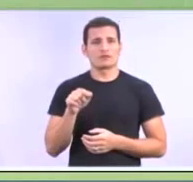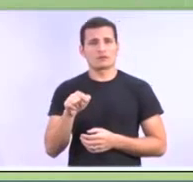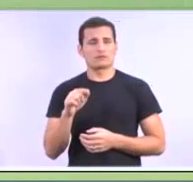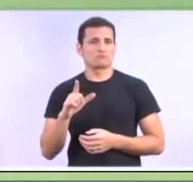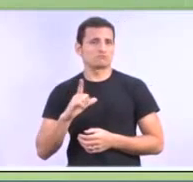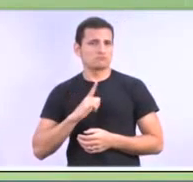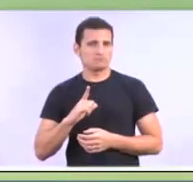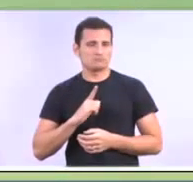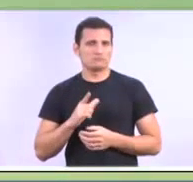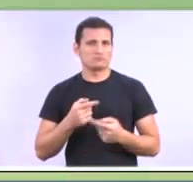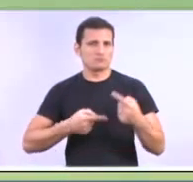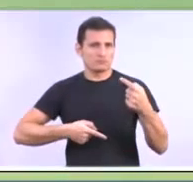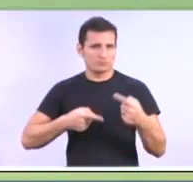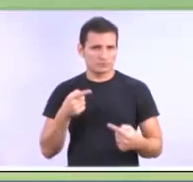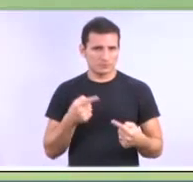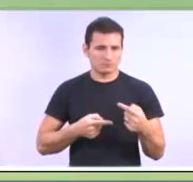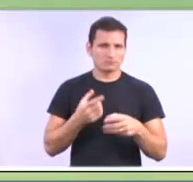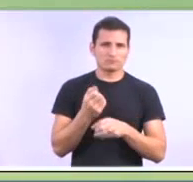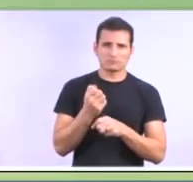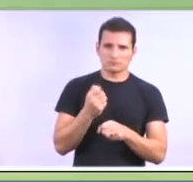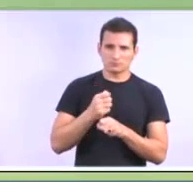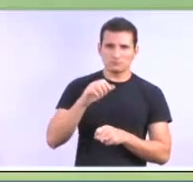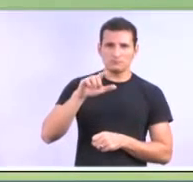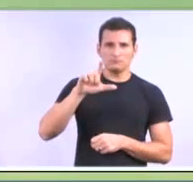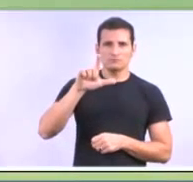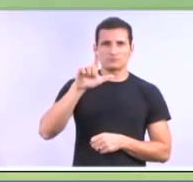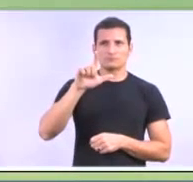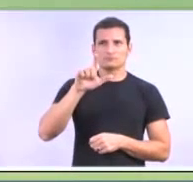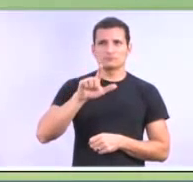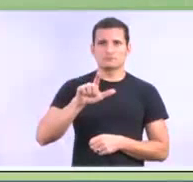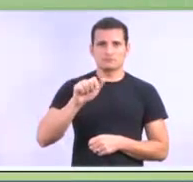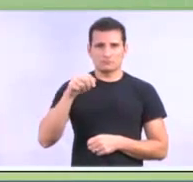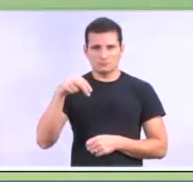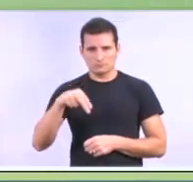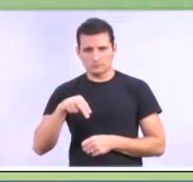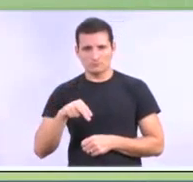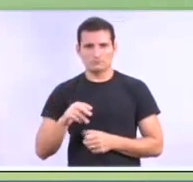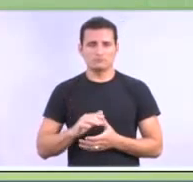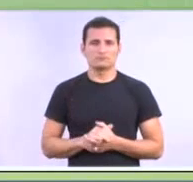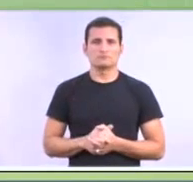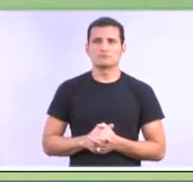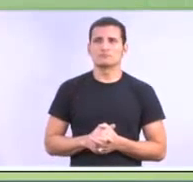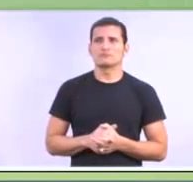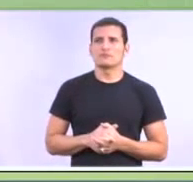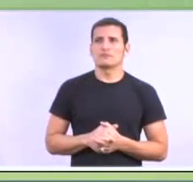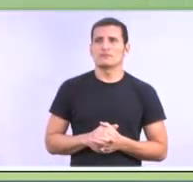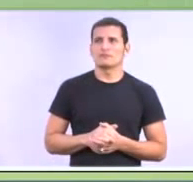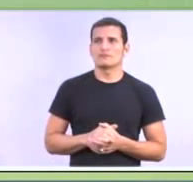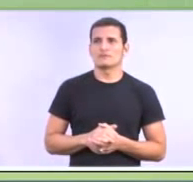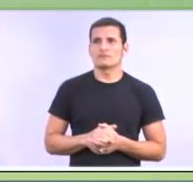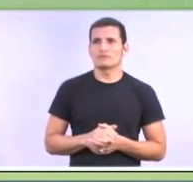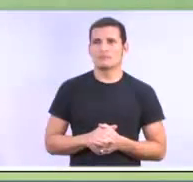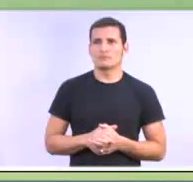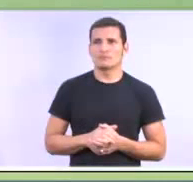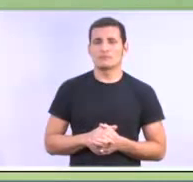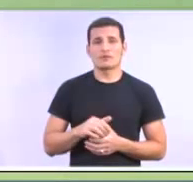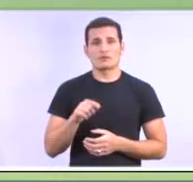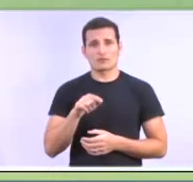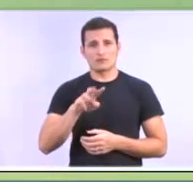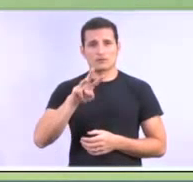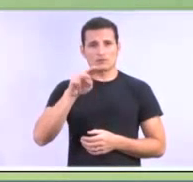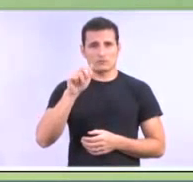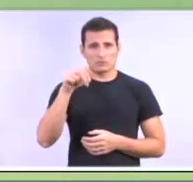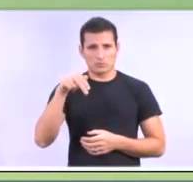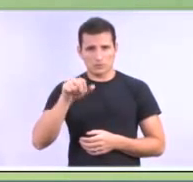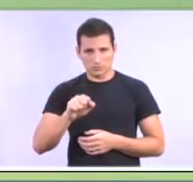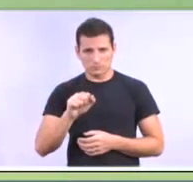políticas e a administração das LANs em todos os pontos finais da conexão, e as WANs,